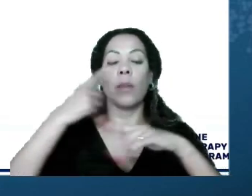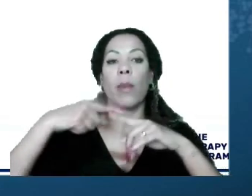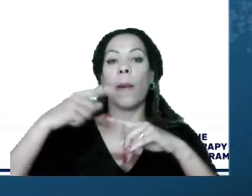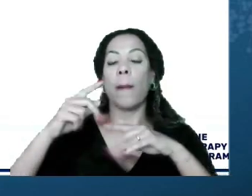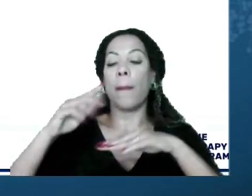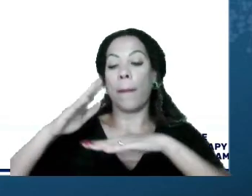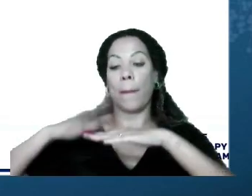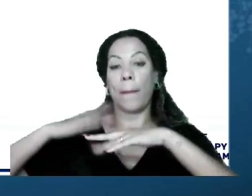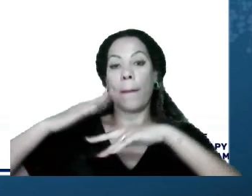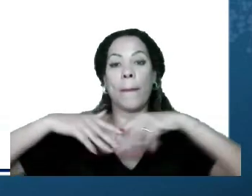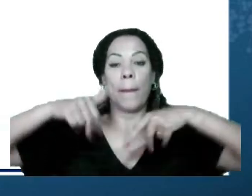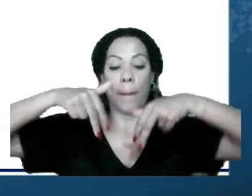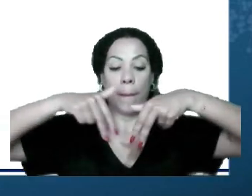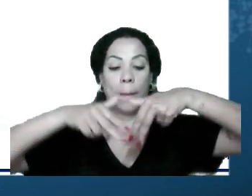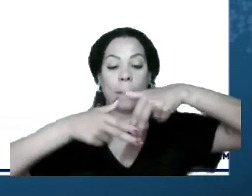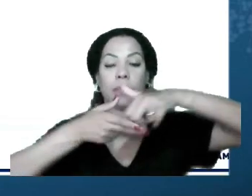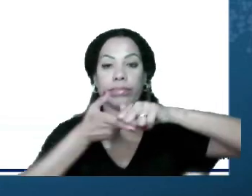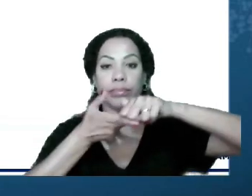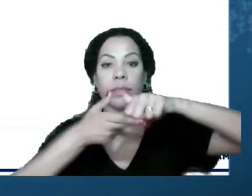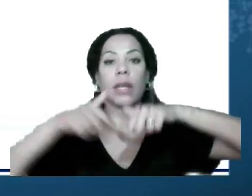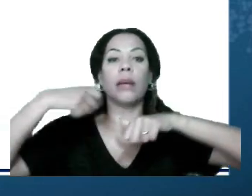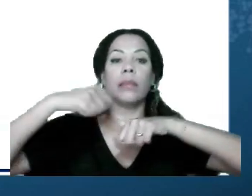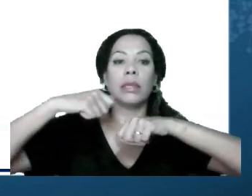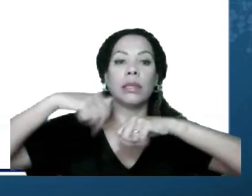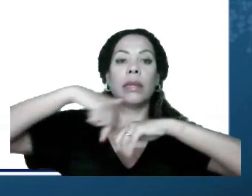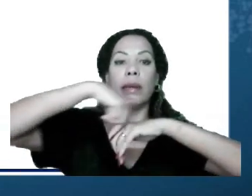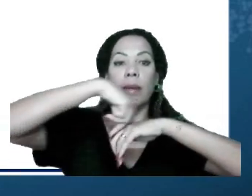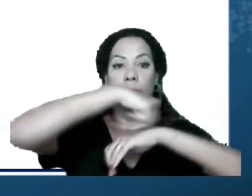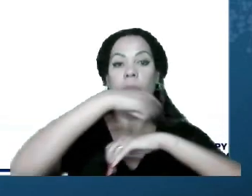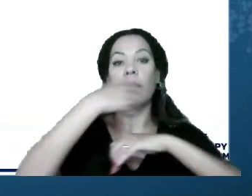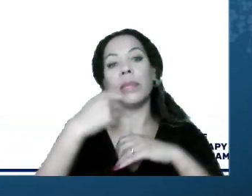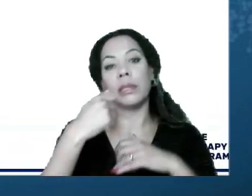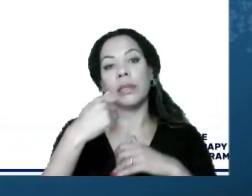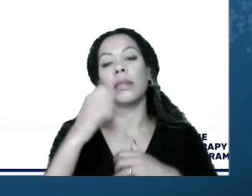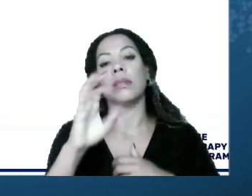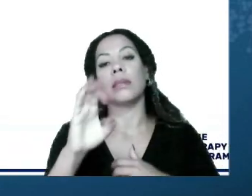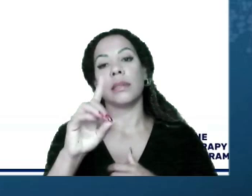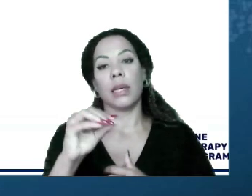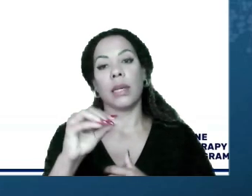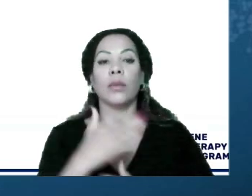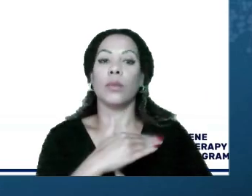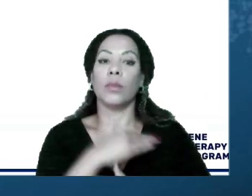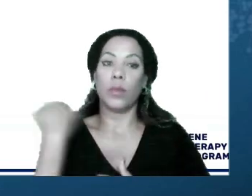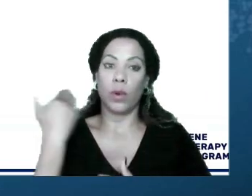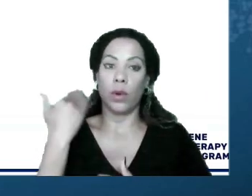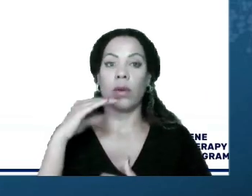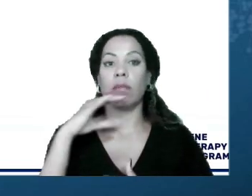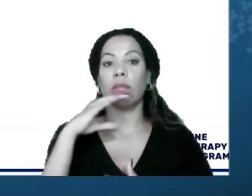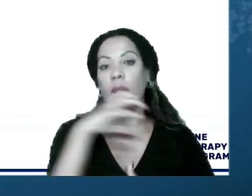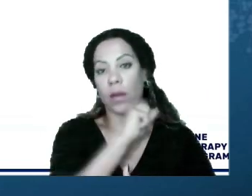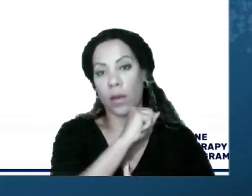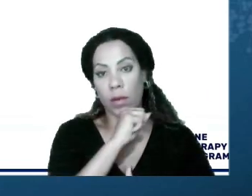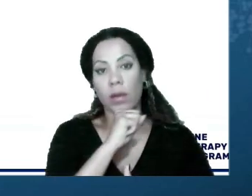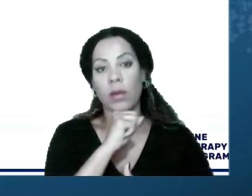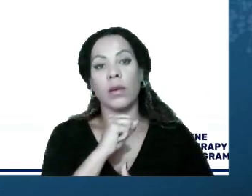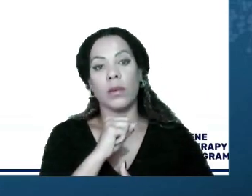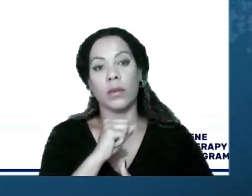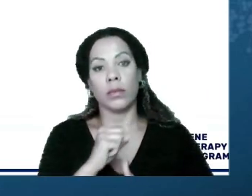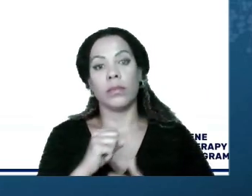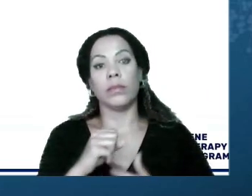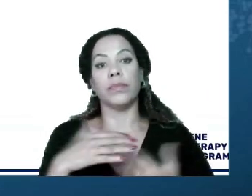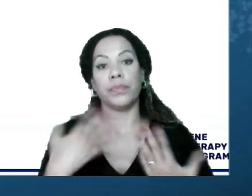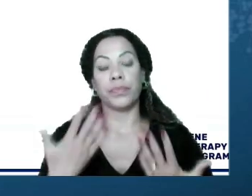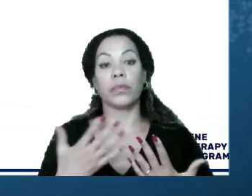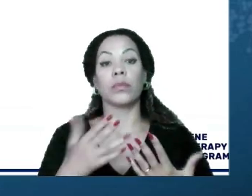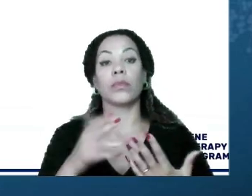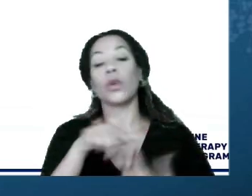perdeu funções motoras e ele teve que ser eutanasiado muito rapidamente. E